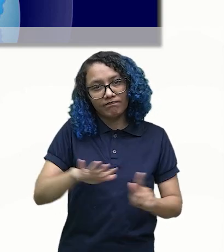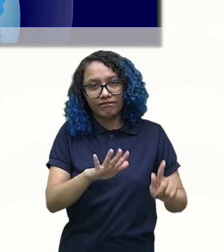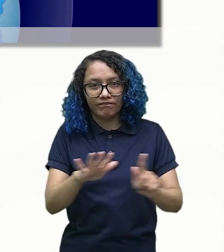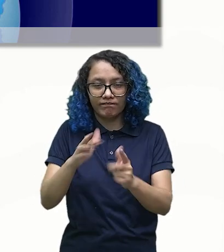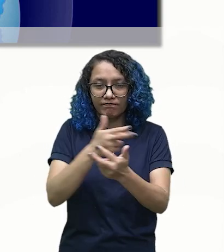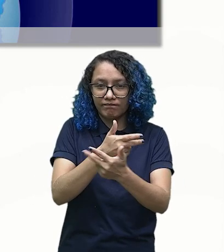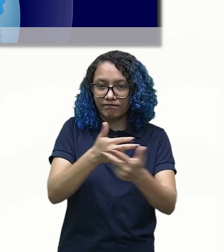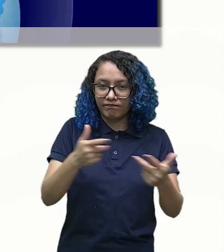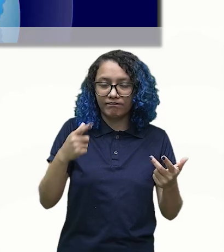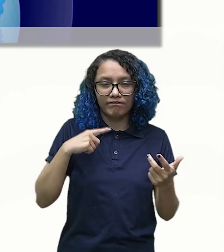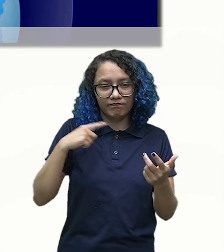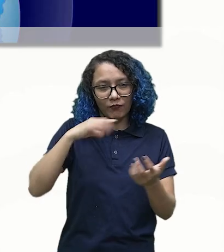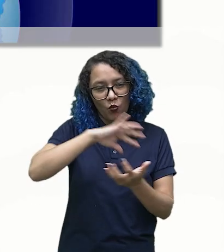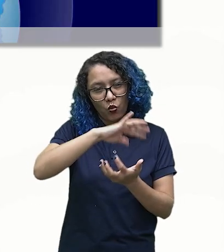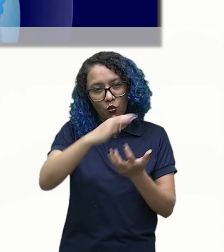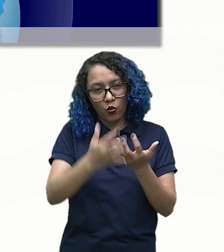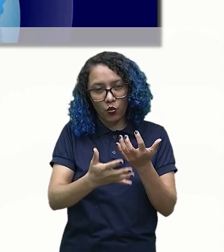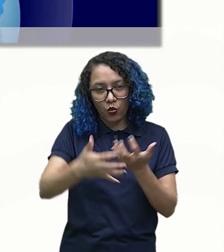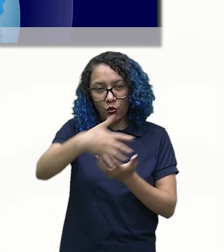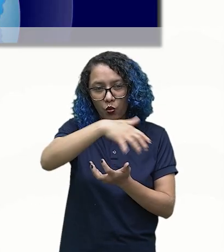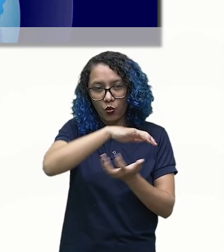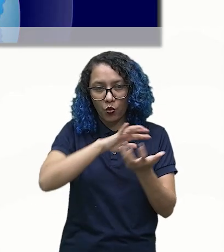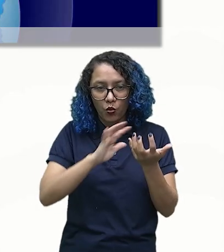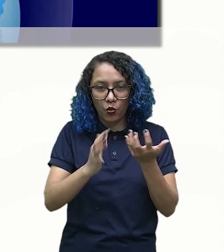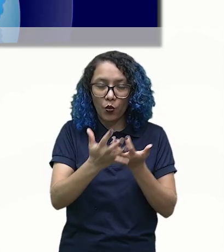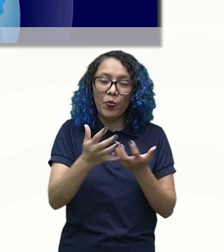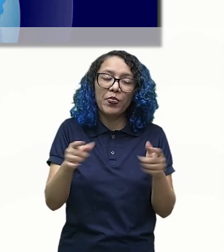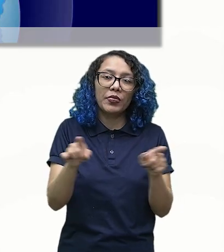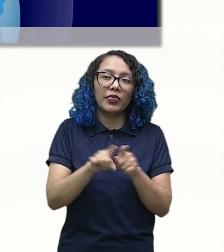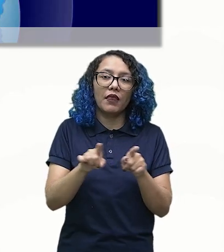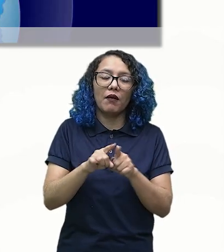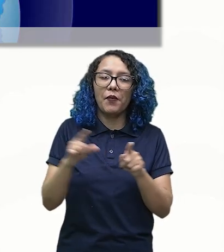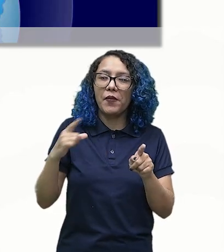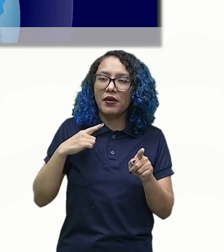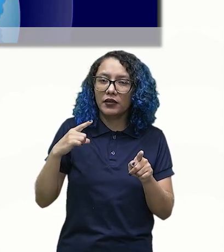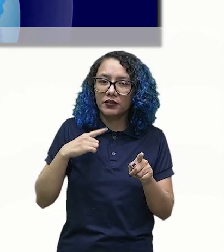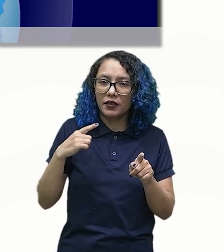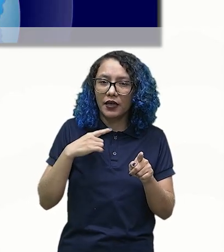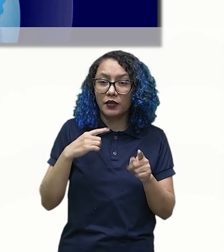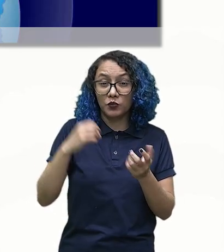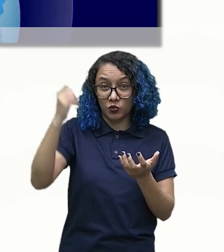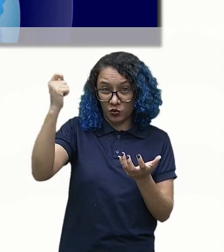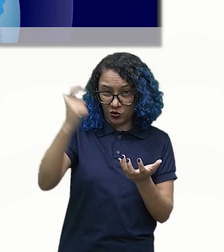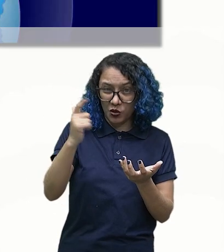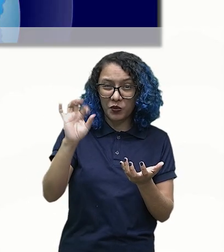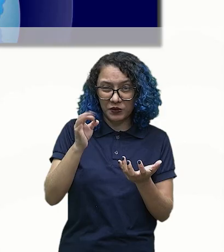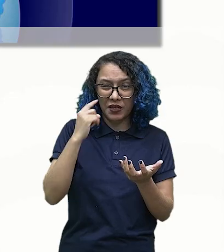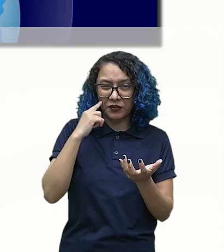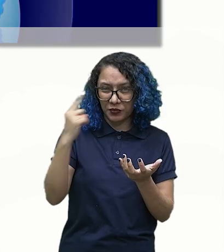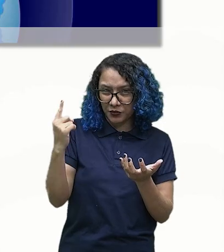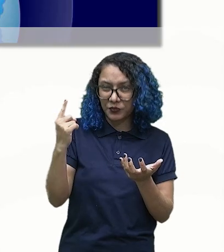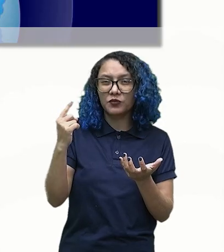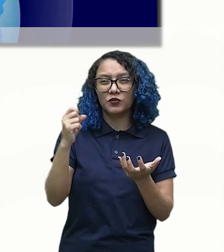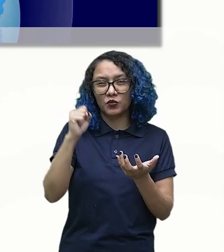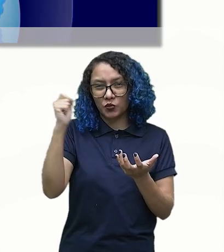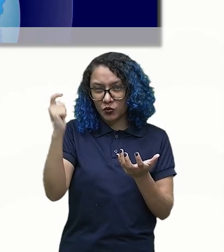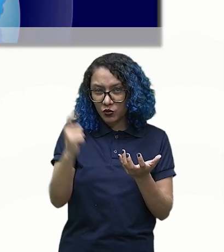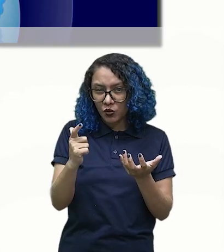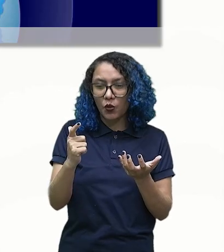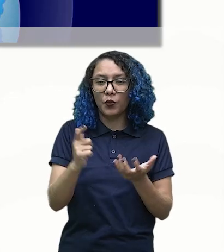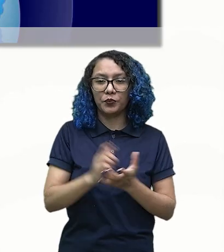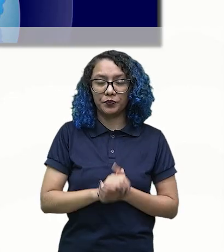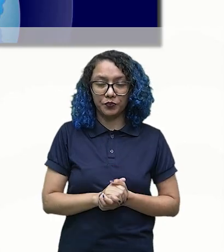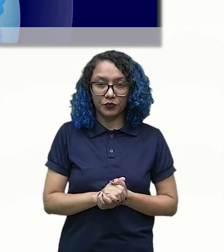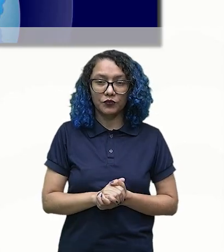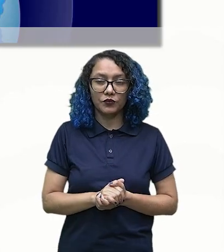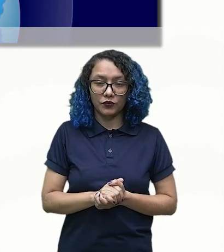camada chamada atmosfera, que são gases que ficam ali ao redor do nosso planeta. Na imagem, nós percebemos também que temos